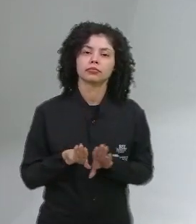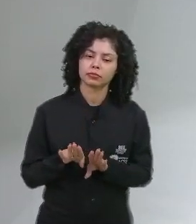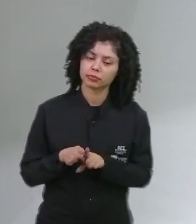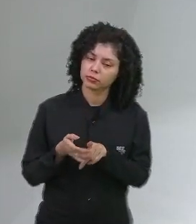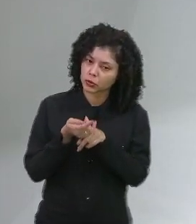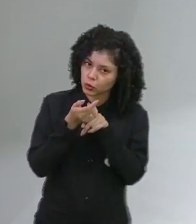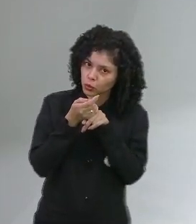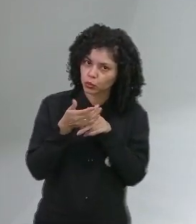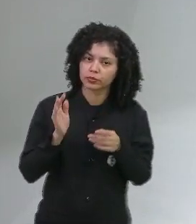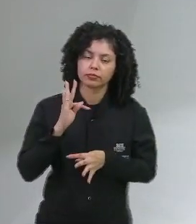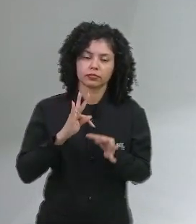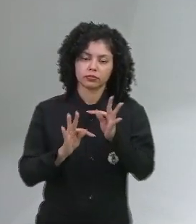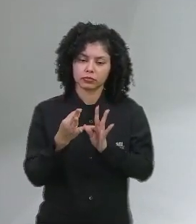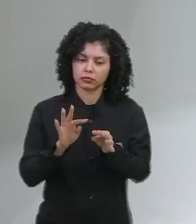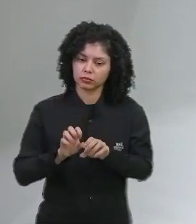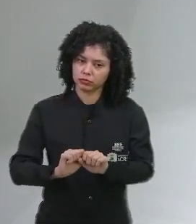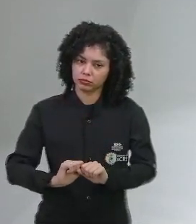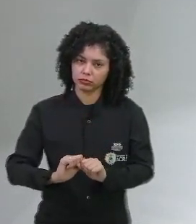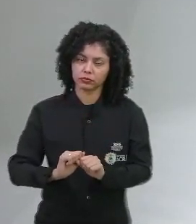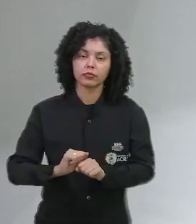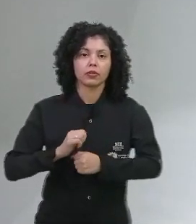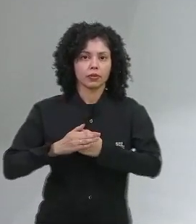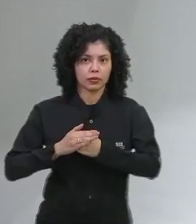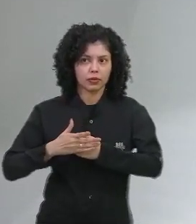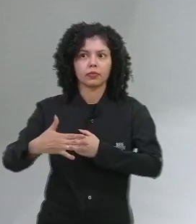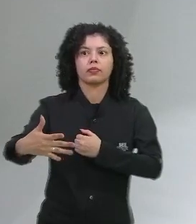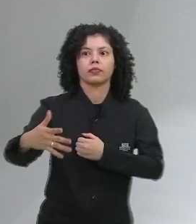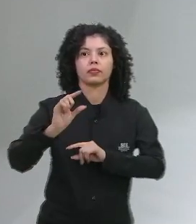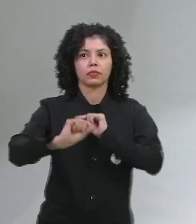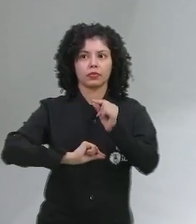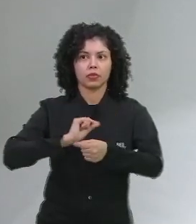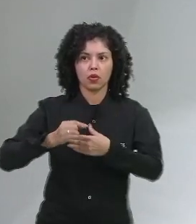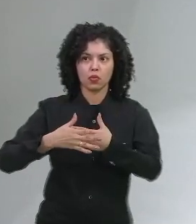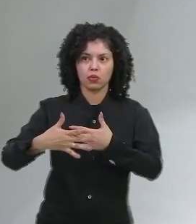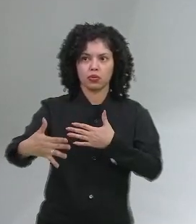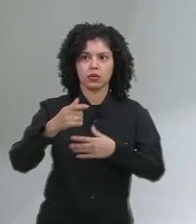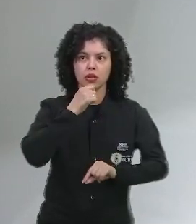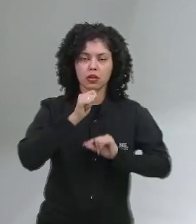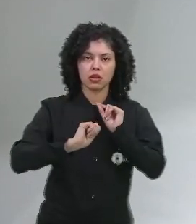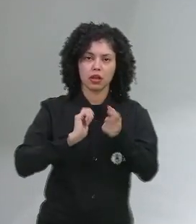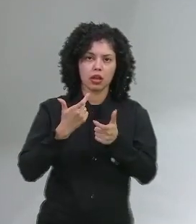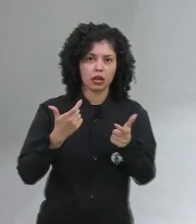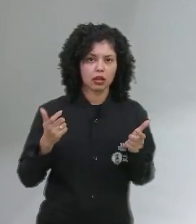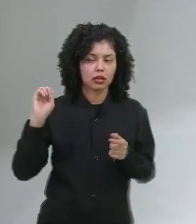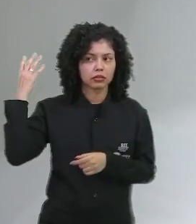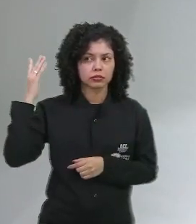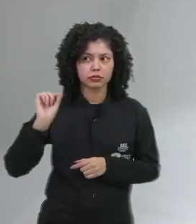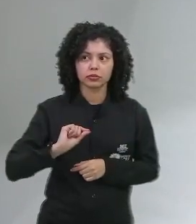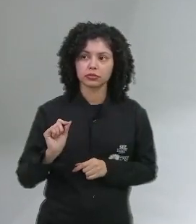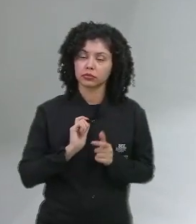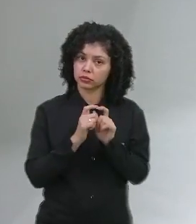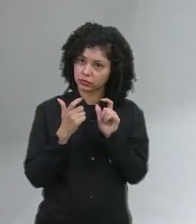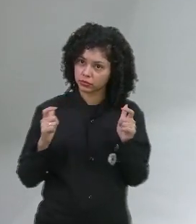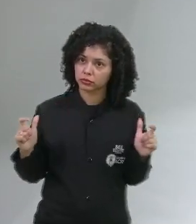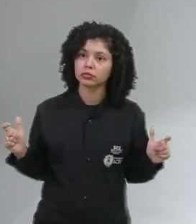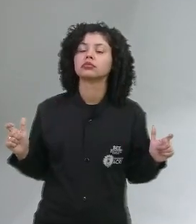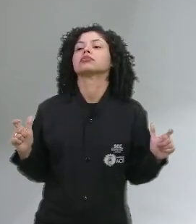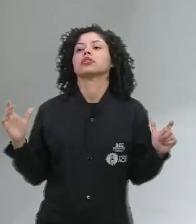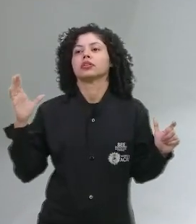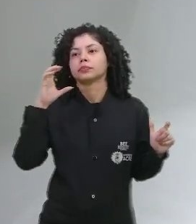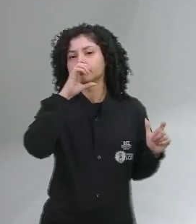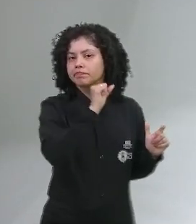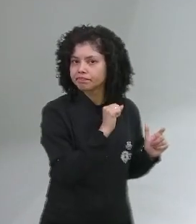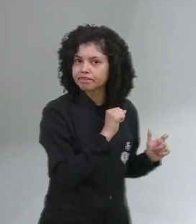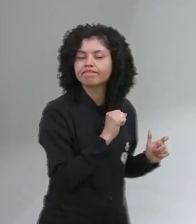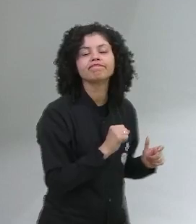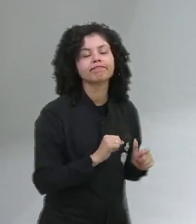eu tenho um avanço de tecnologia para essa produção de biodiesel. E isso acarreta num aumento, né, massivo